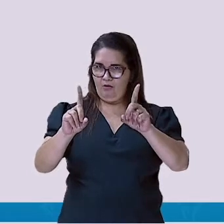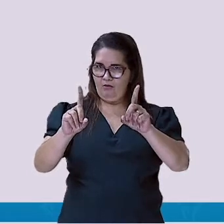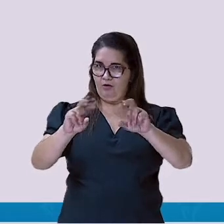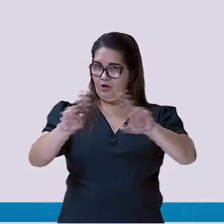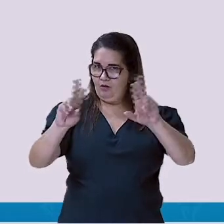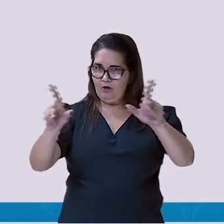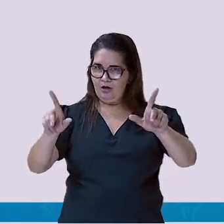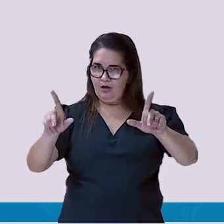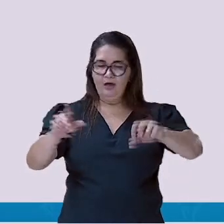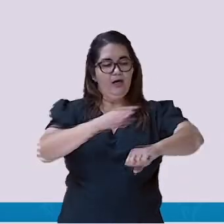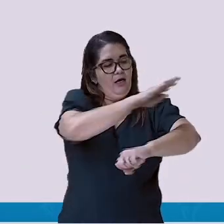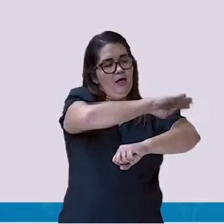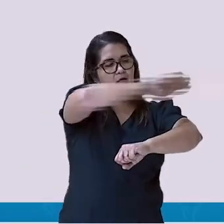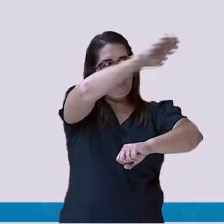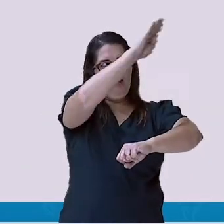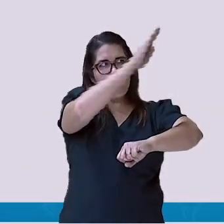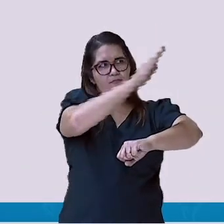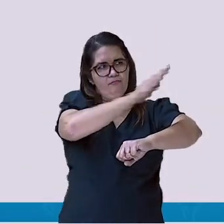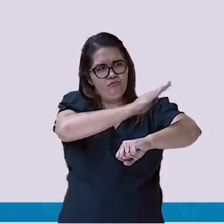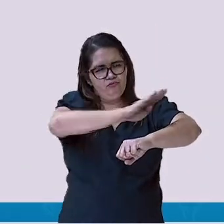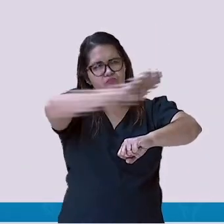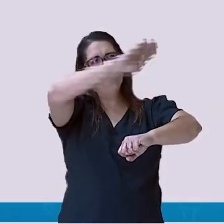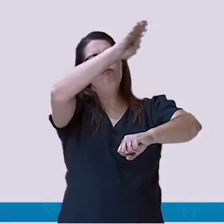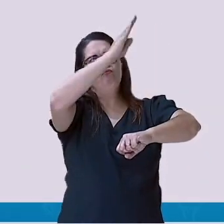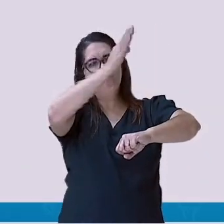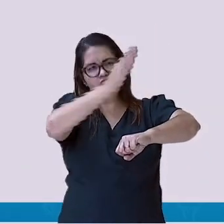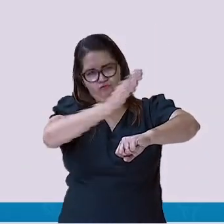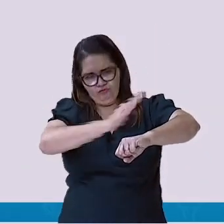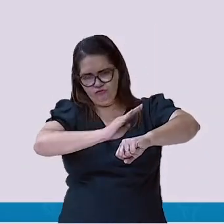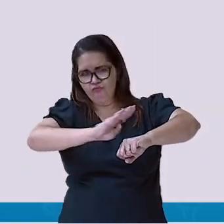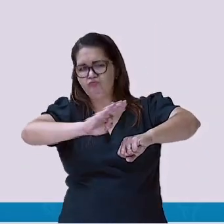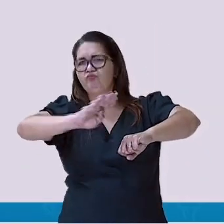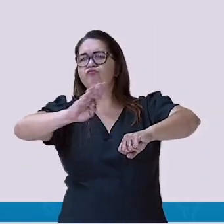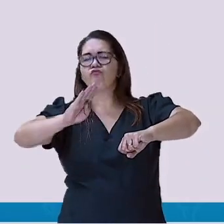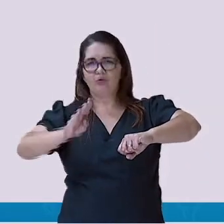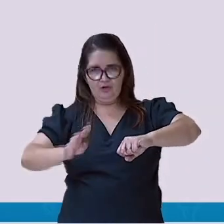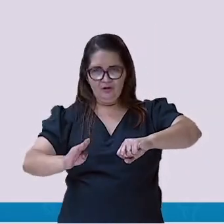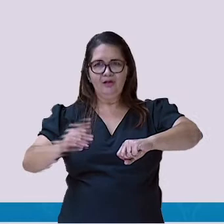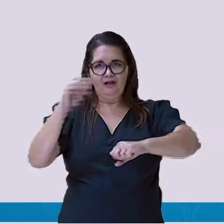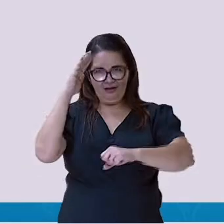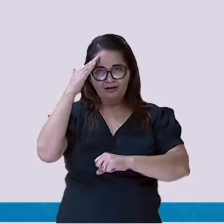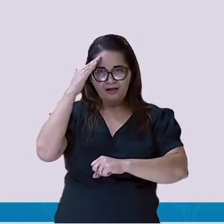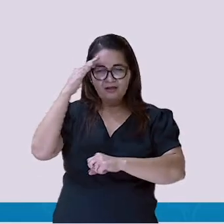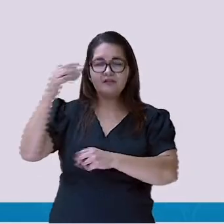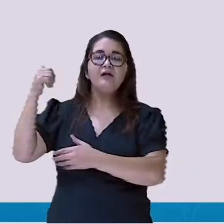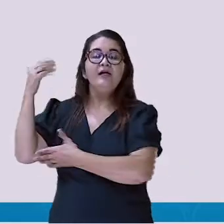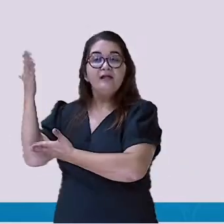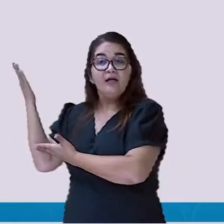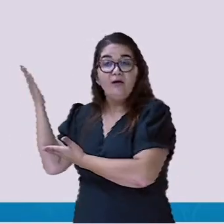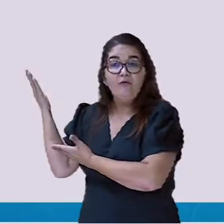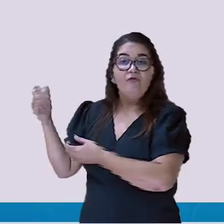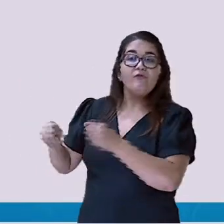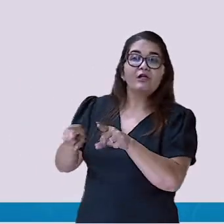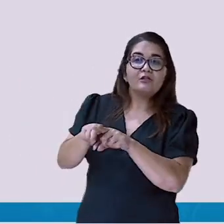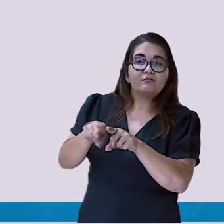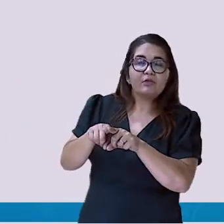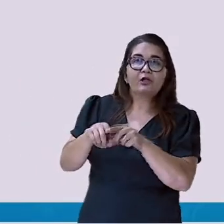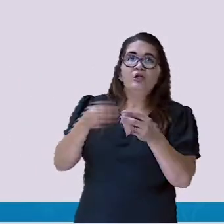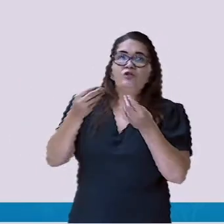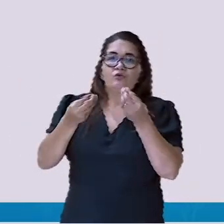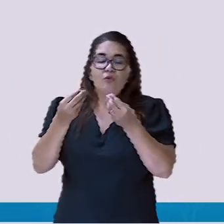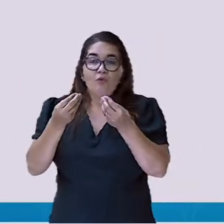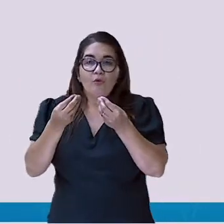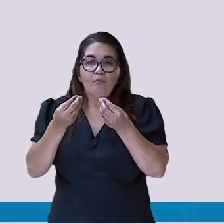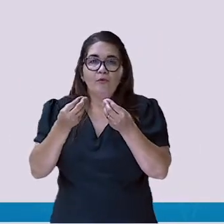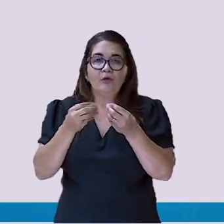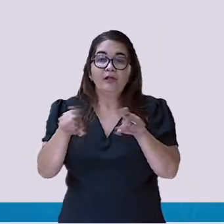dessa vegetação. As espécies são adaptadas a altos índices de umidade. Então, as plantas que a gente